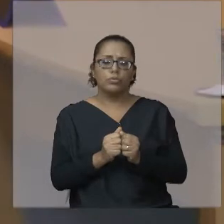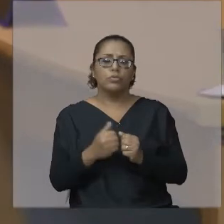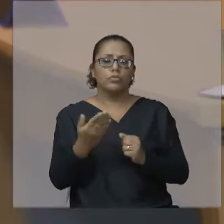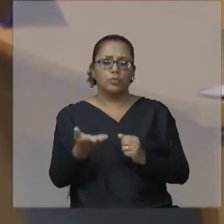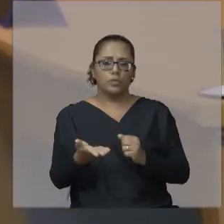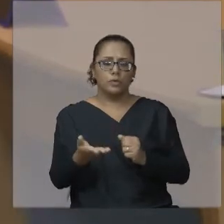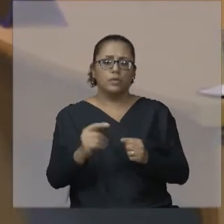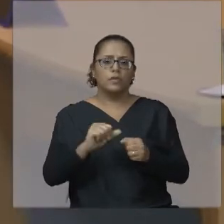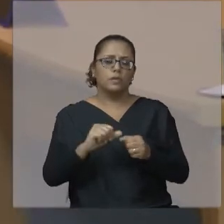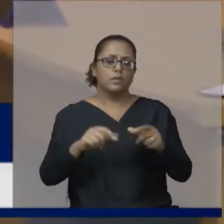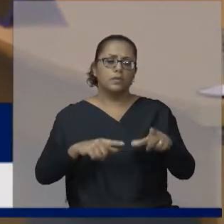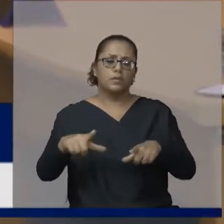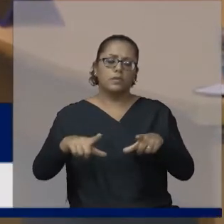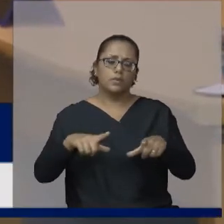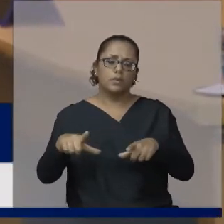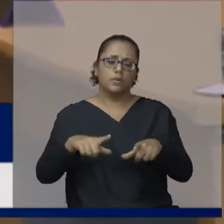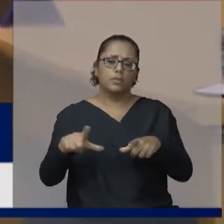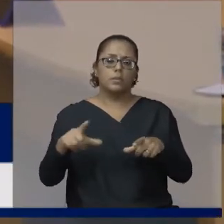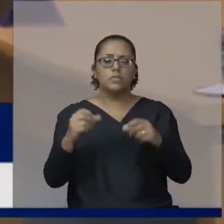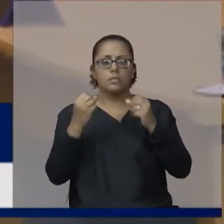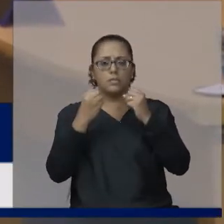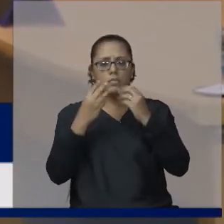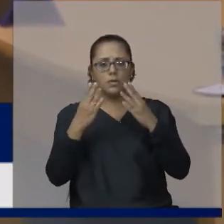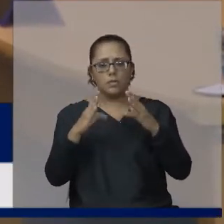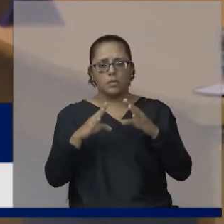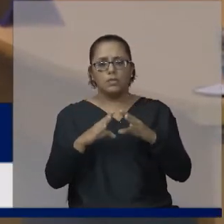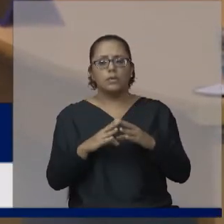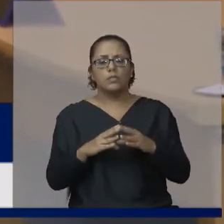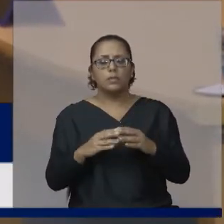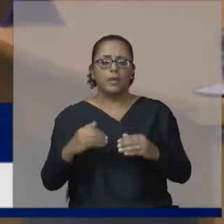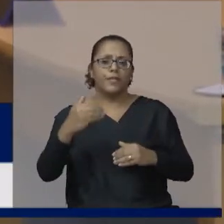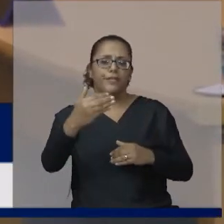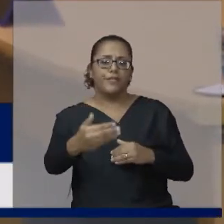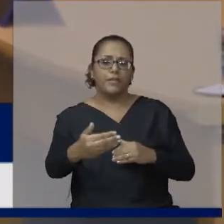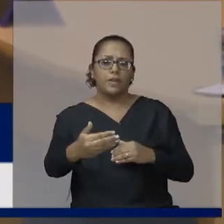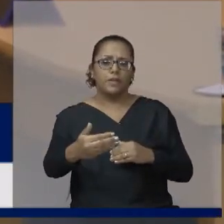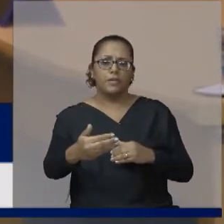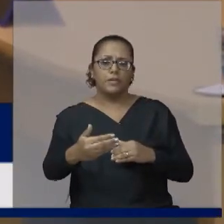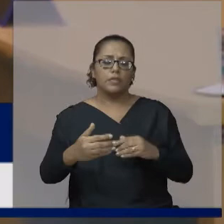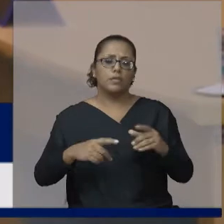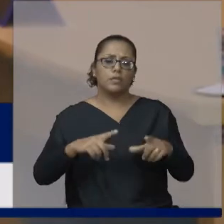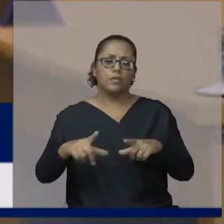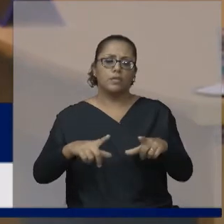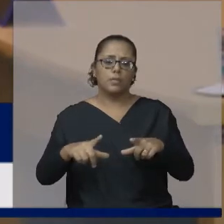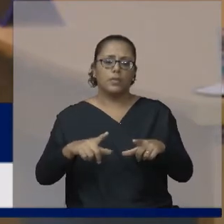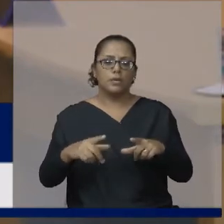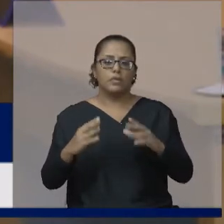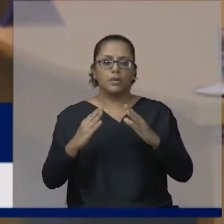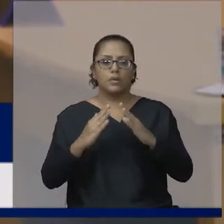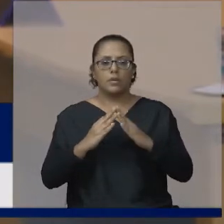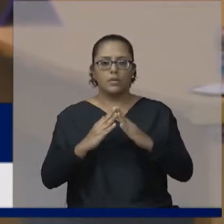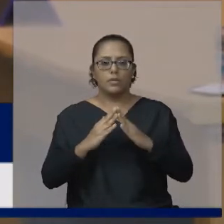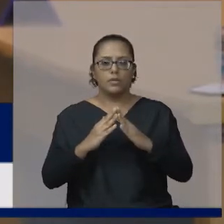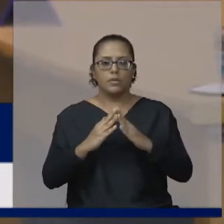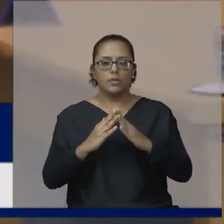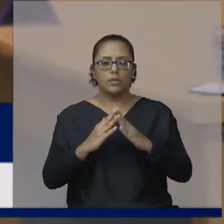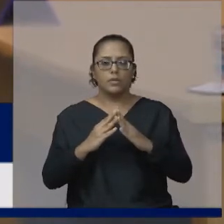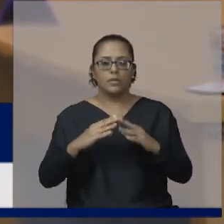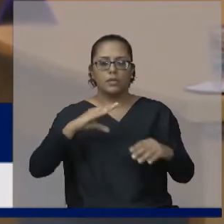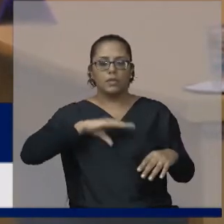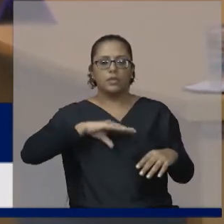bacana frente à mesa dos trabalhos da casa, desejando que a cidade ganhe com isso, as pessoas possam ganhar com